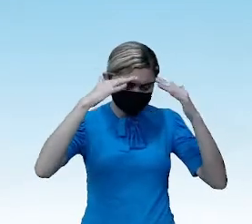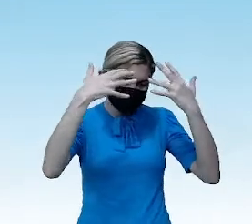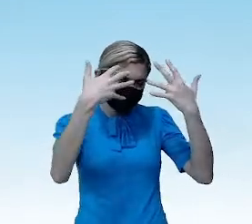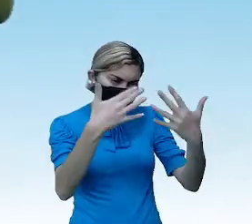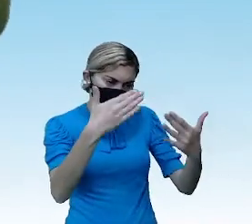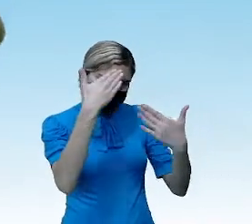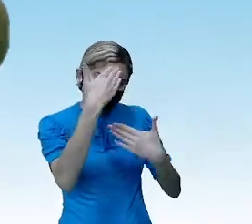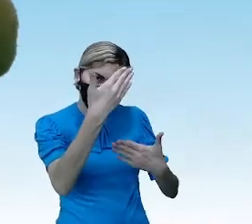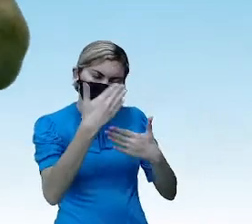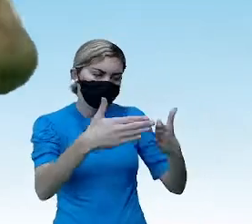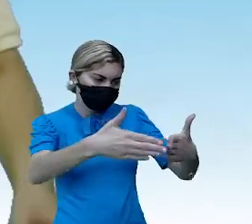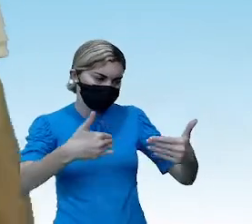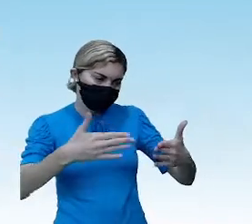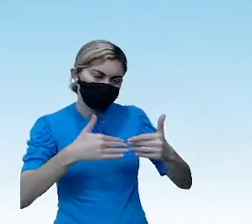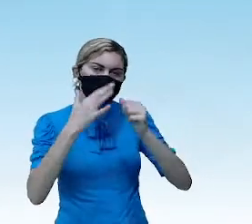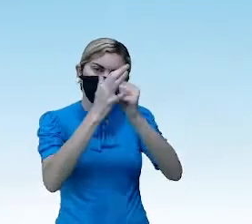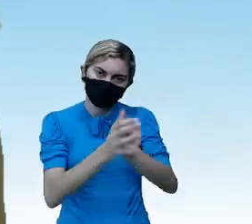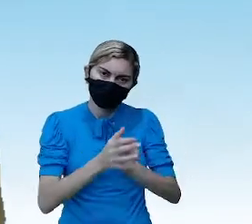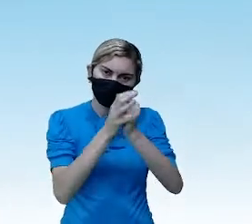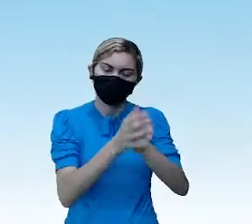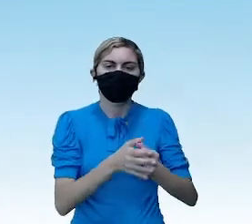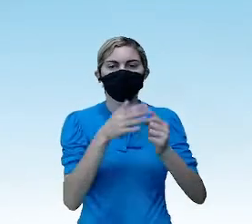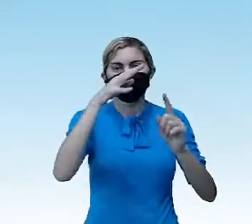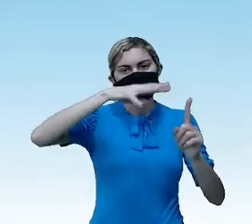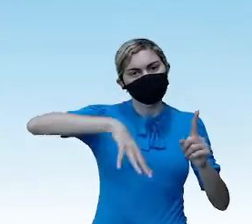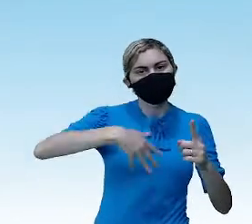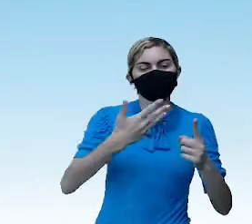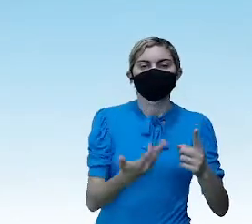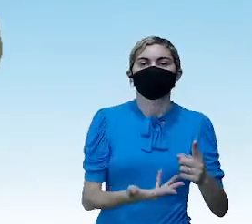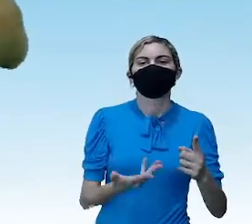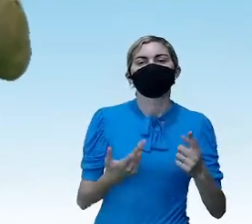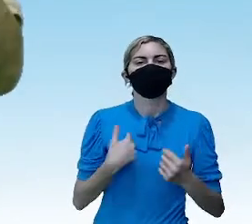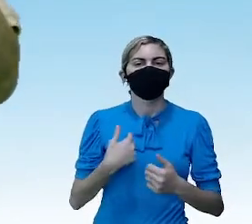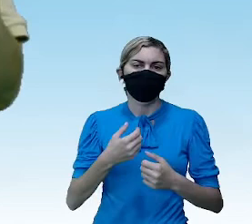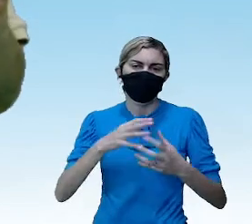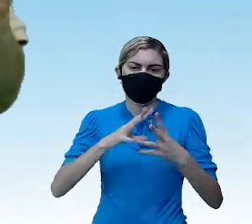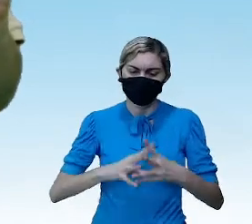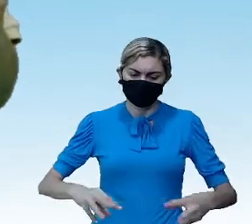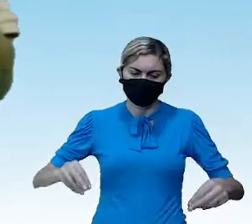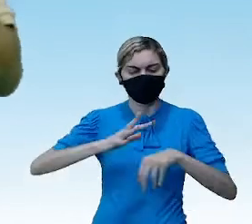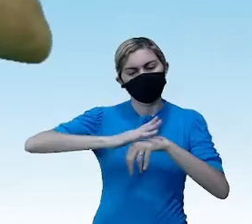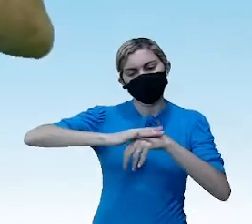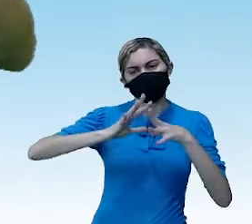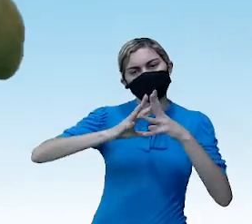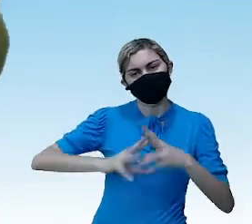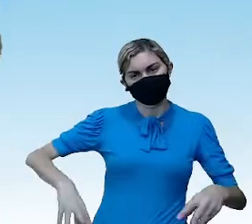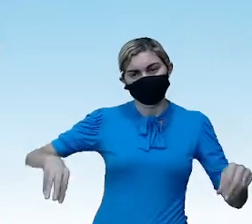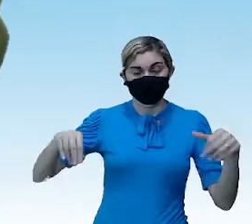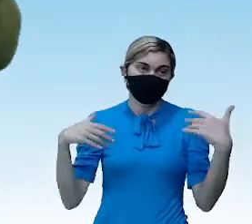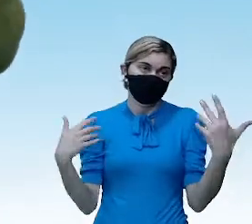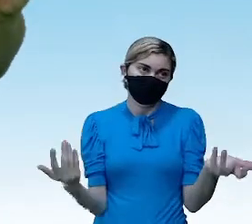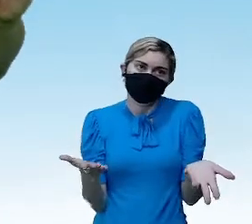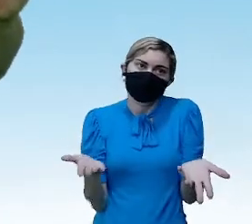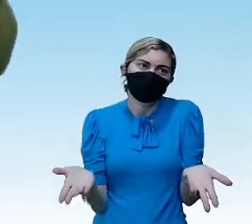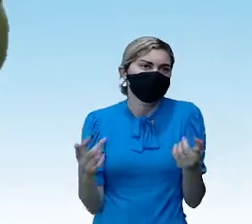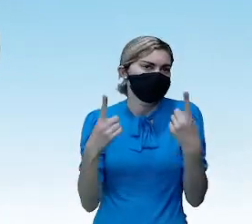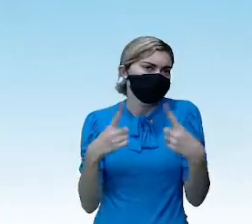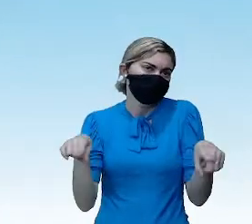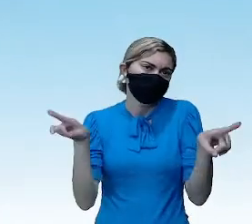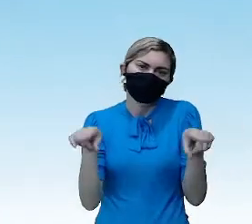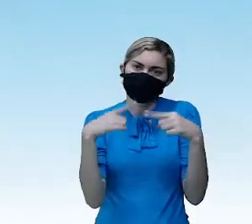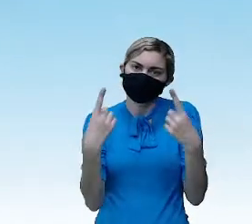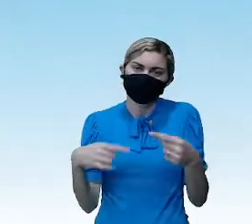pedido também ocorrem para efetuar, certo? Curas medicinais. Podem envolver música